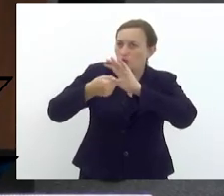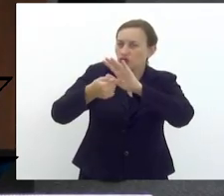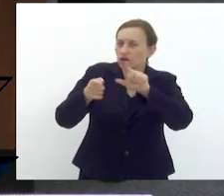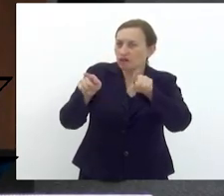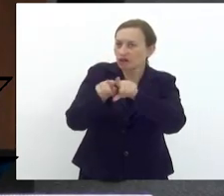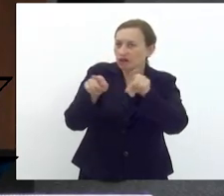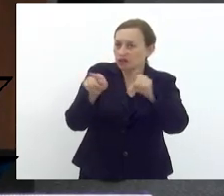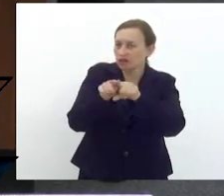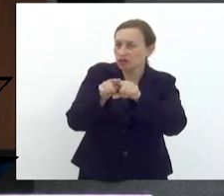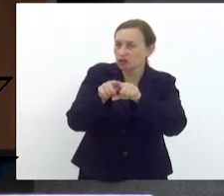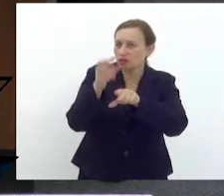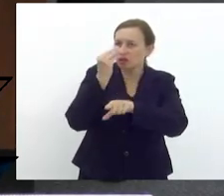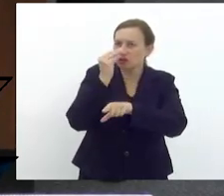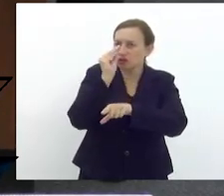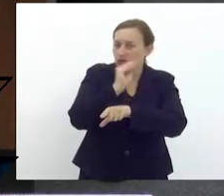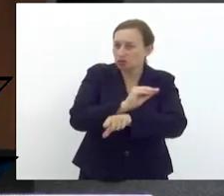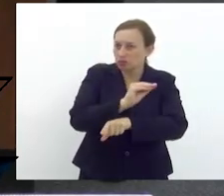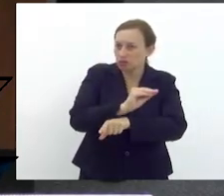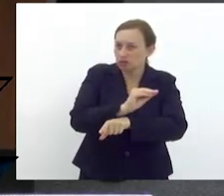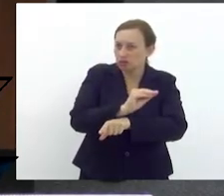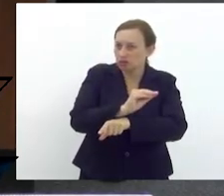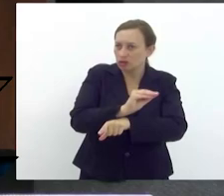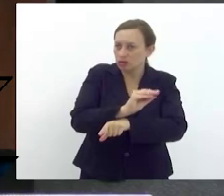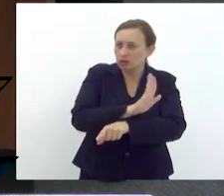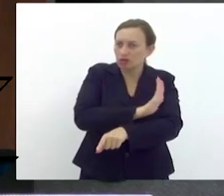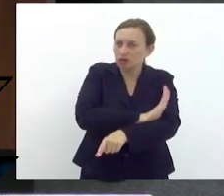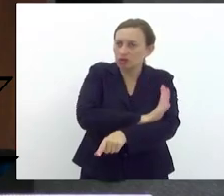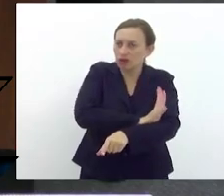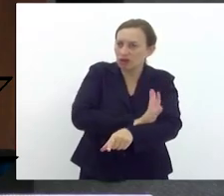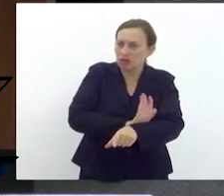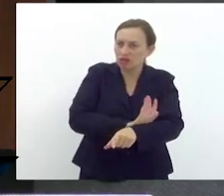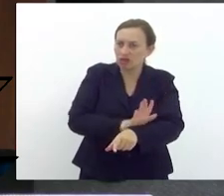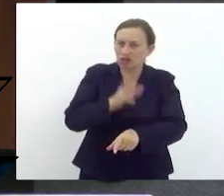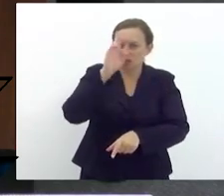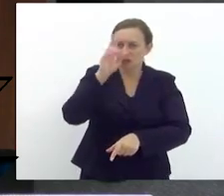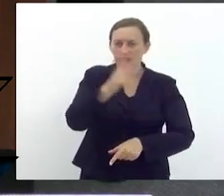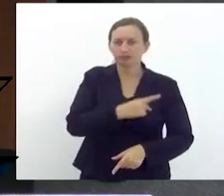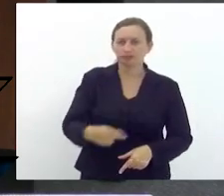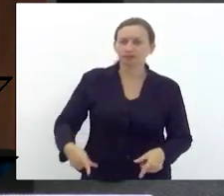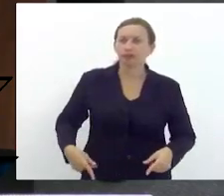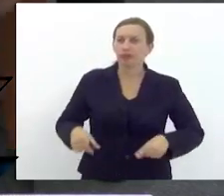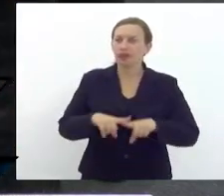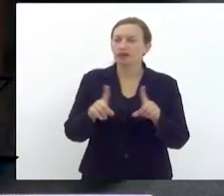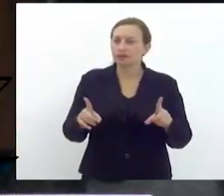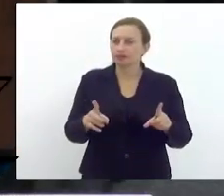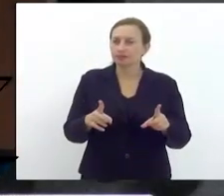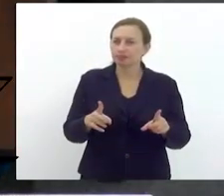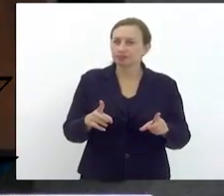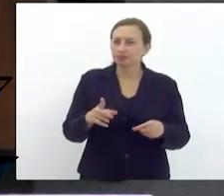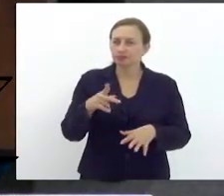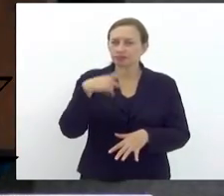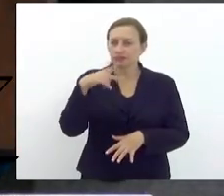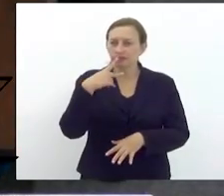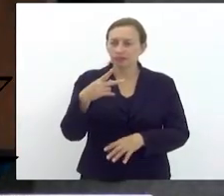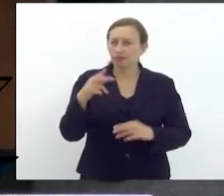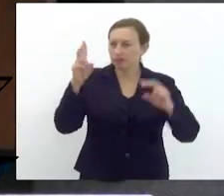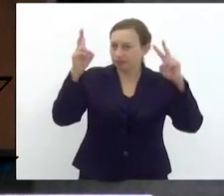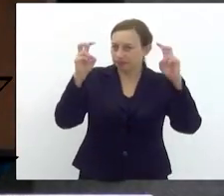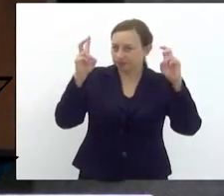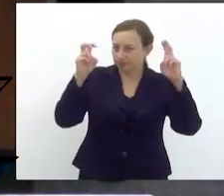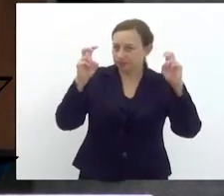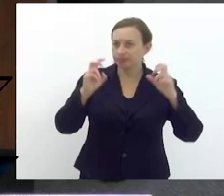o repúdio ao racismo seu presente mas deixarei para aprofundar o